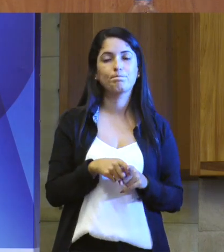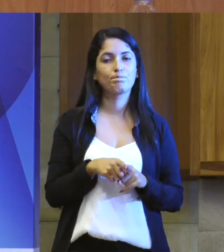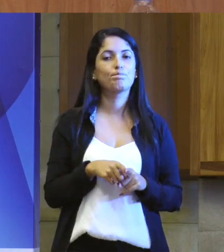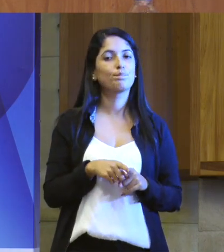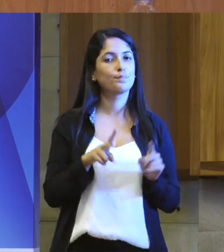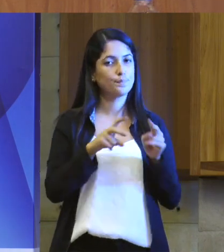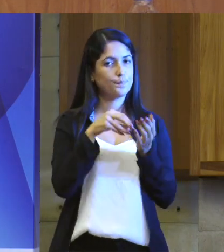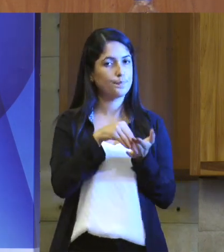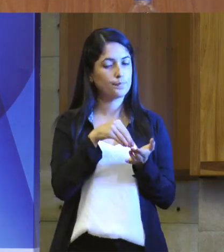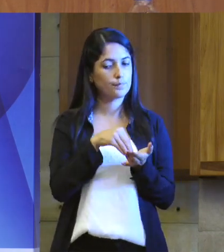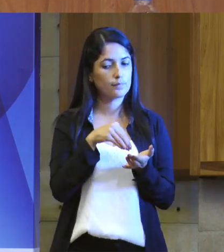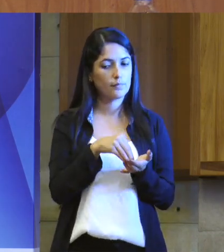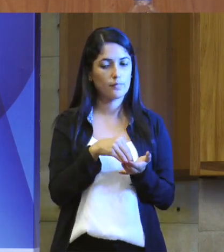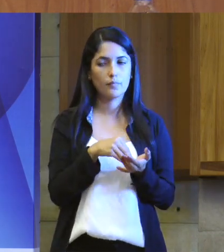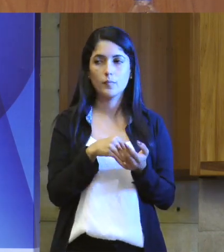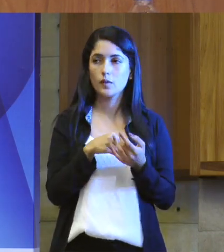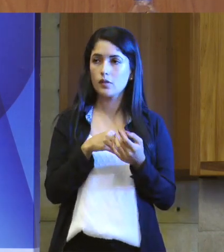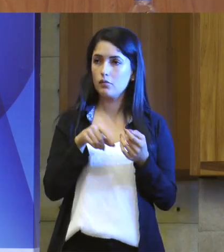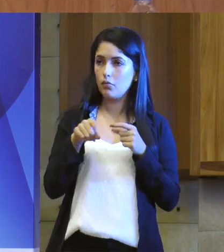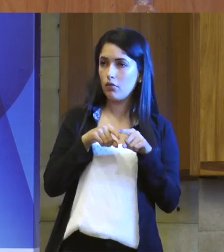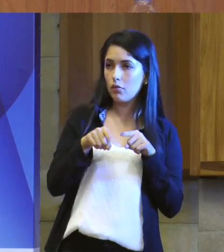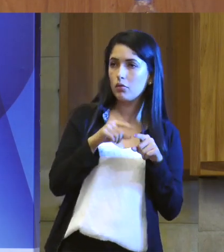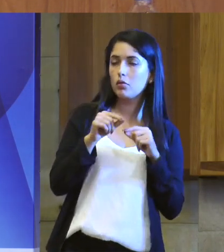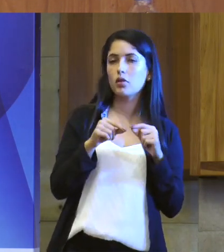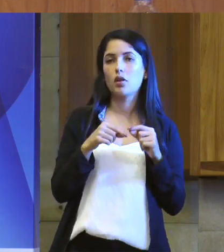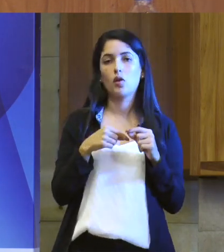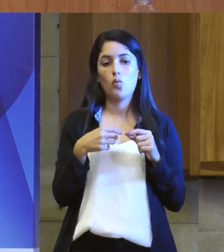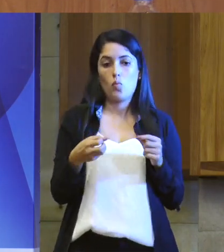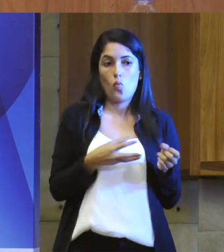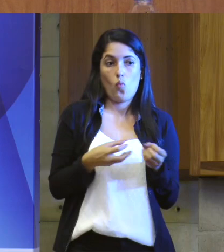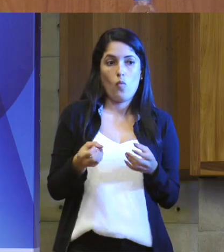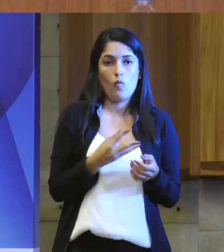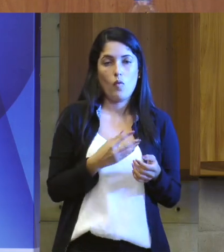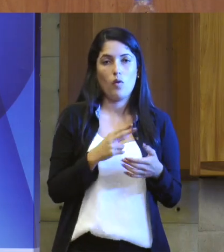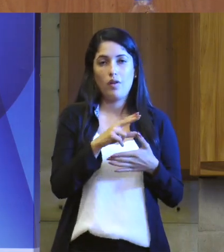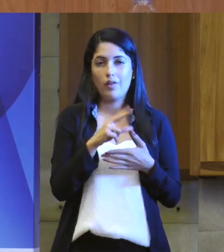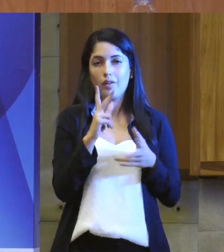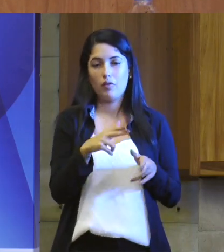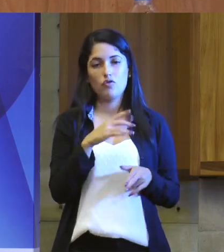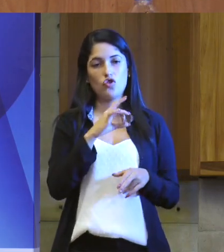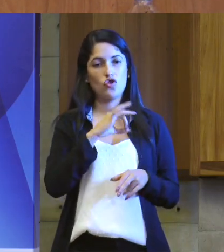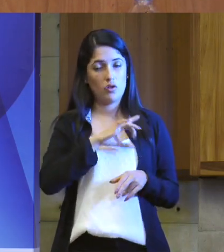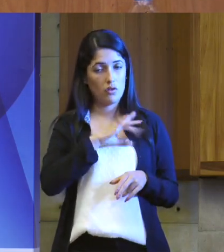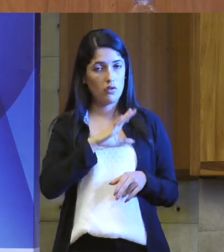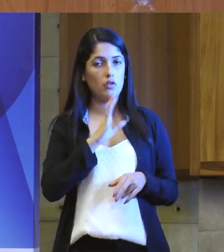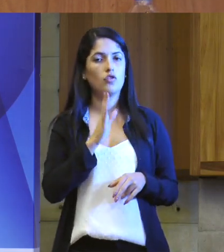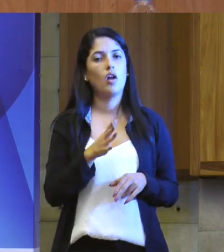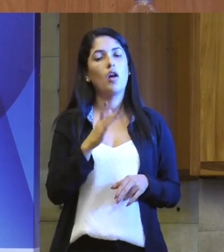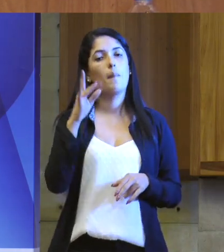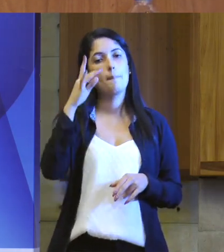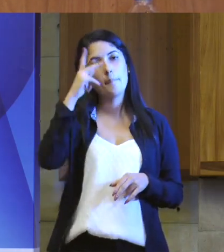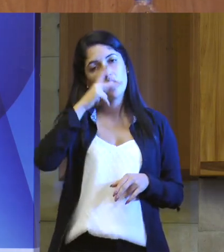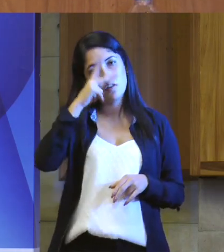importante que o setor privado brasileiro paralelamente modernização dos acordos na américa do sul como já aconteceu com o chile a gente tem um outro com o